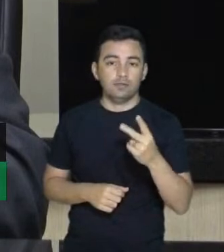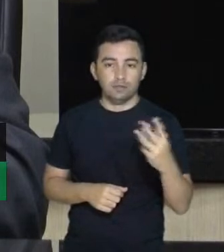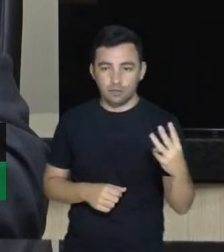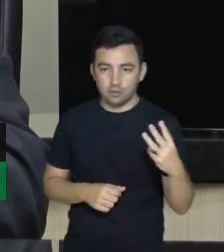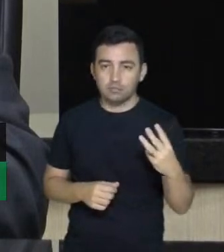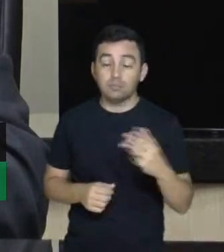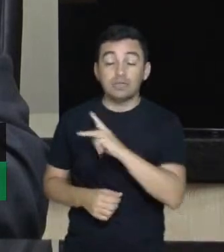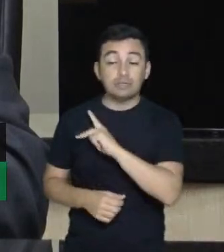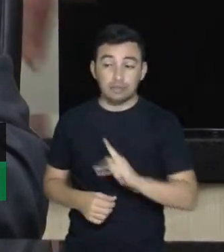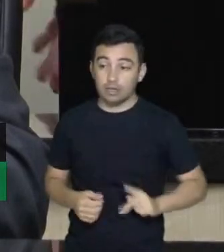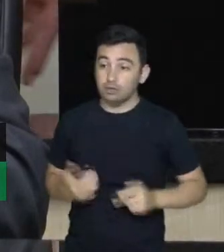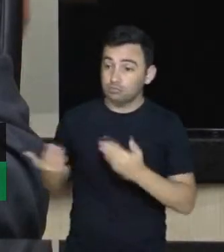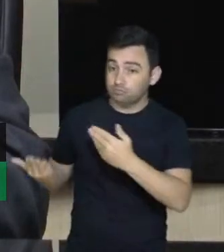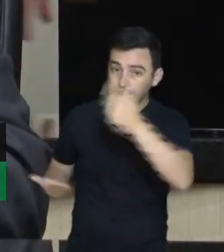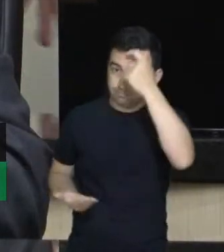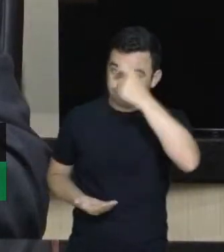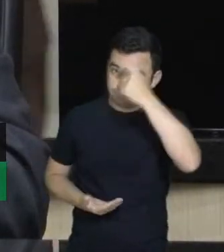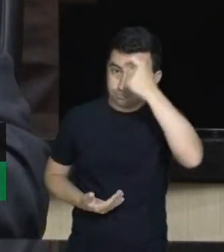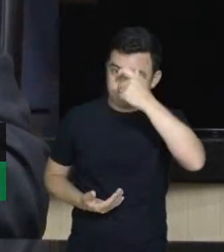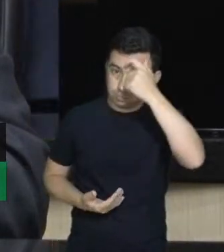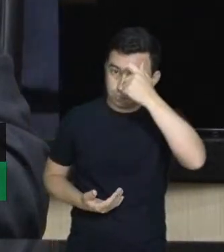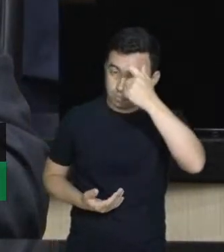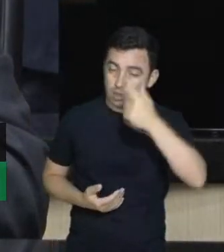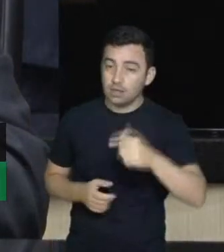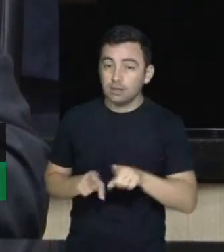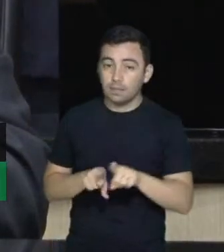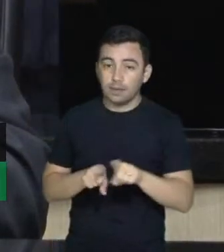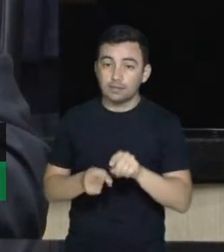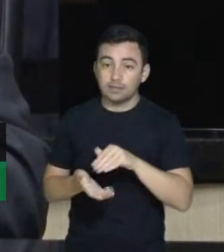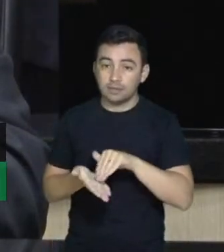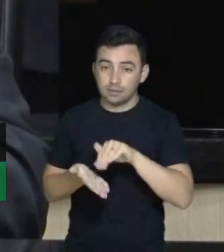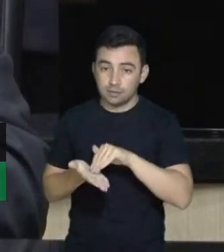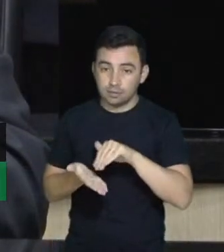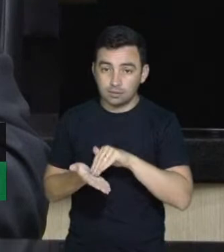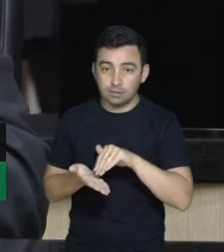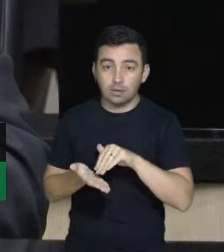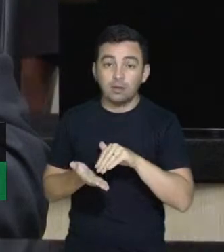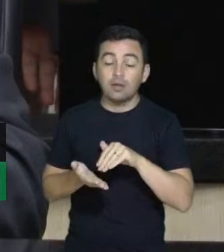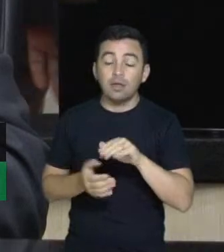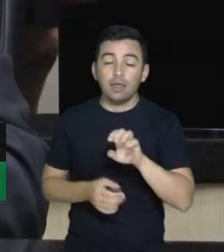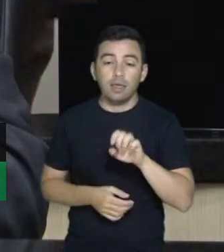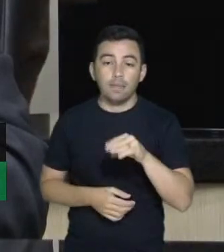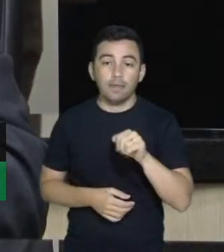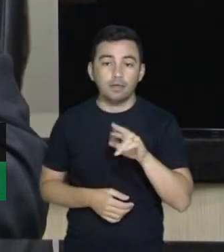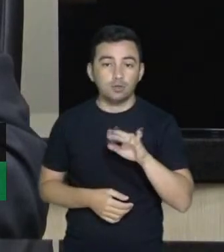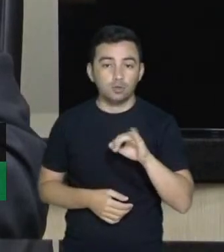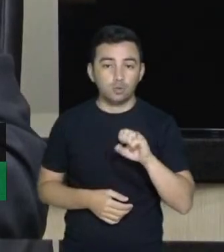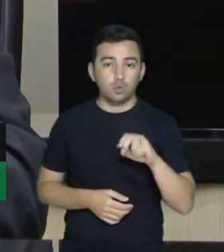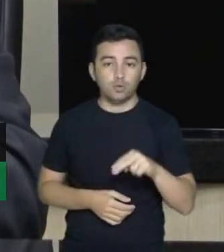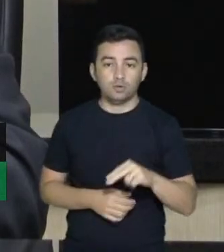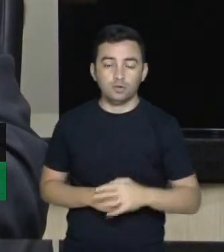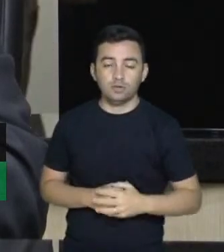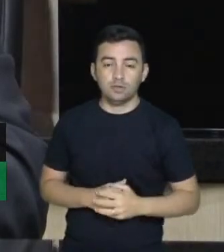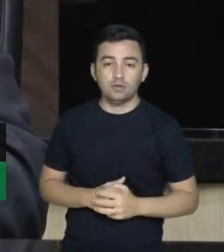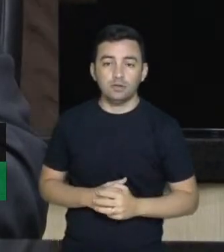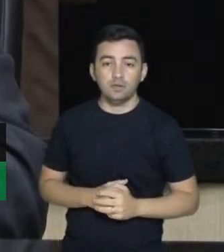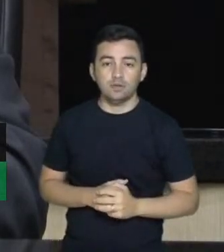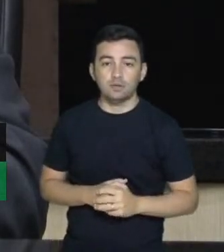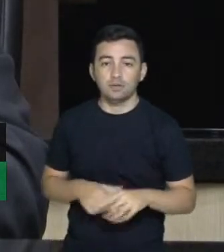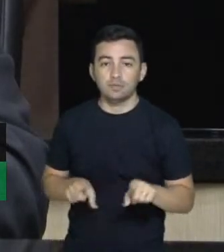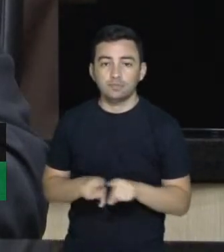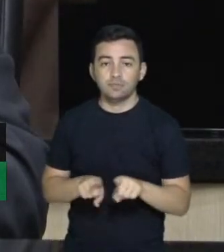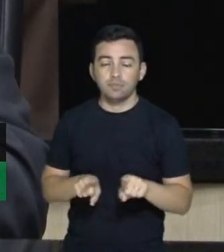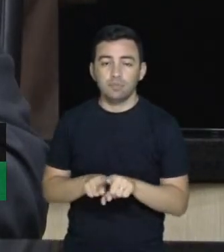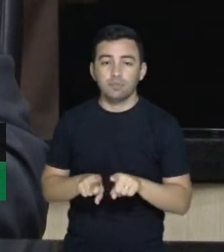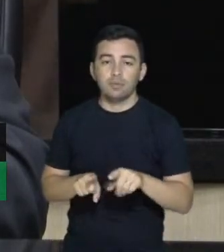do deputado Maurício Escudelarque e secretarias, deputado Emerson Stein. Às 9 horas do